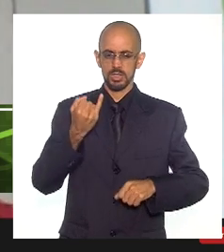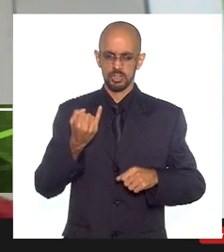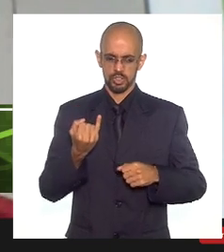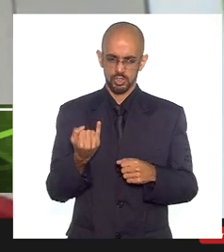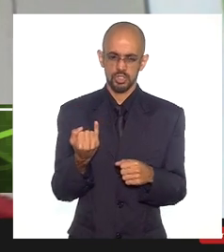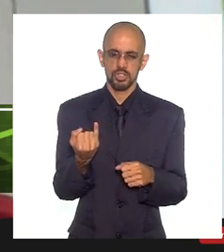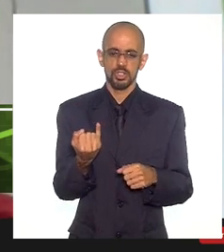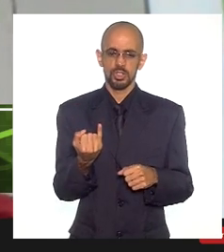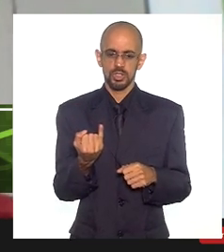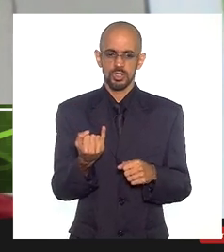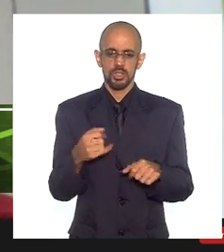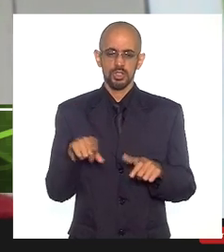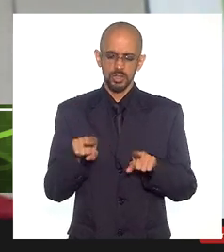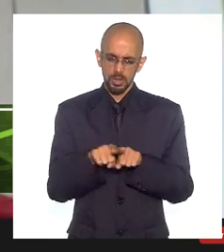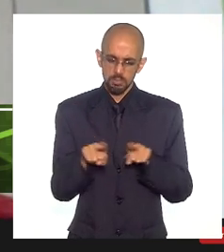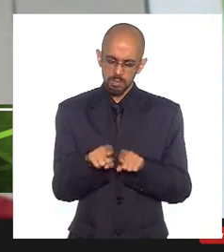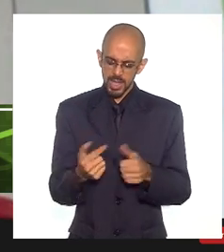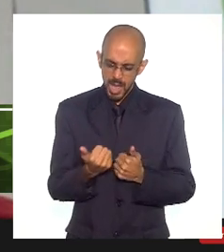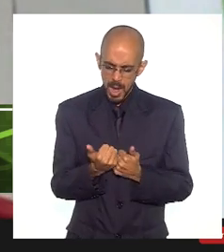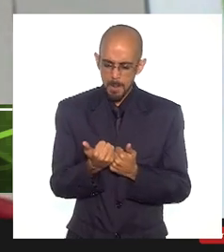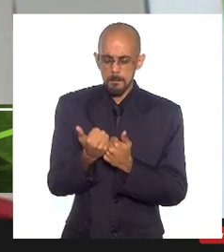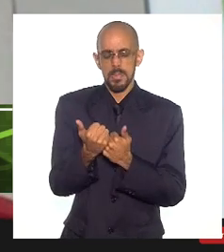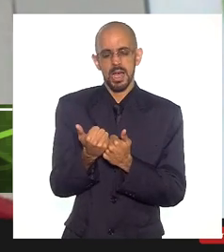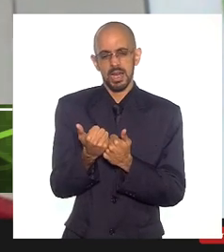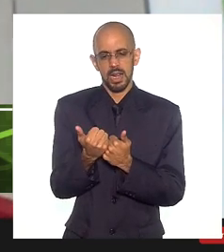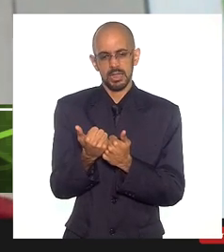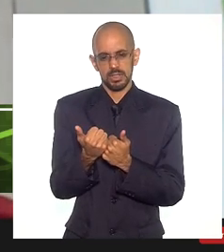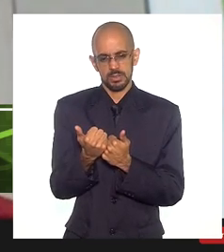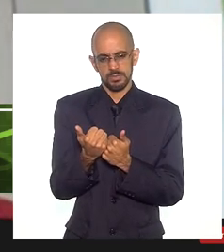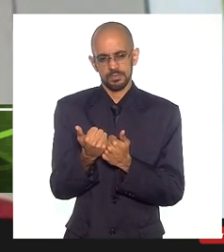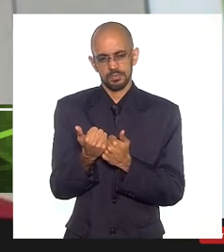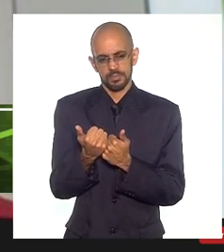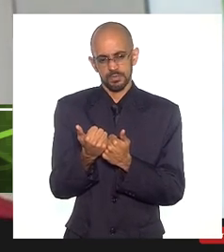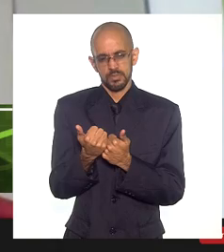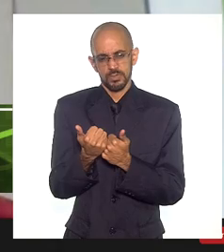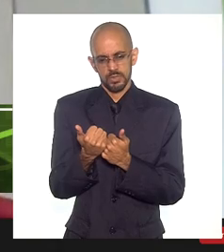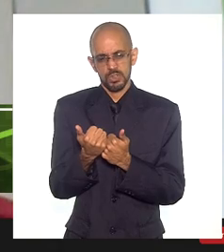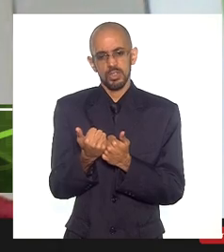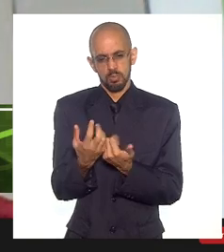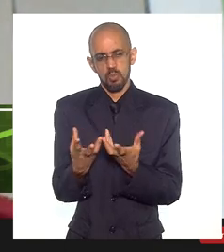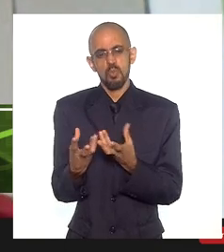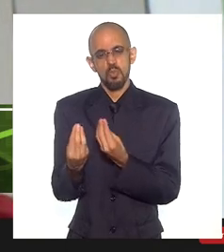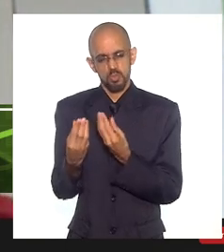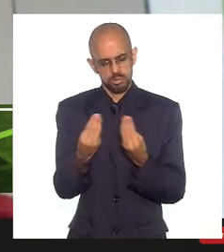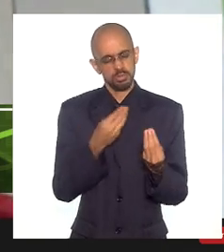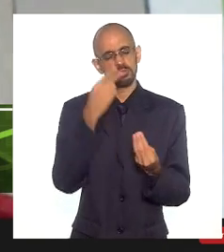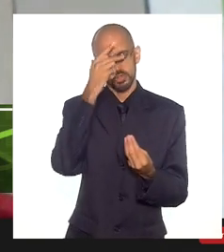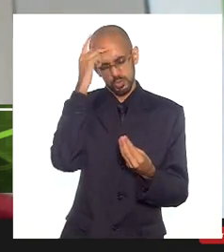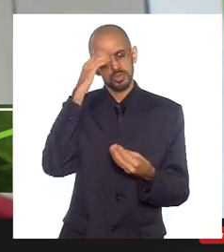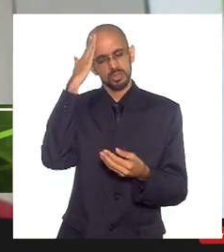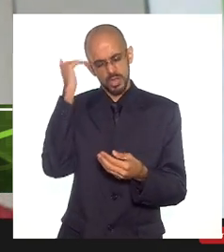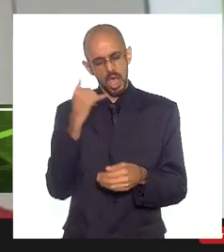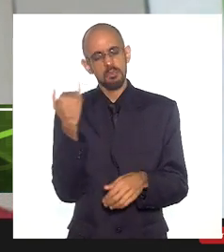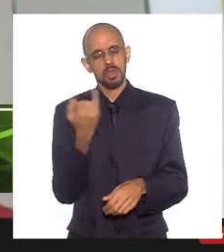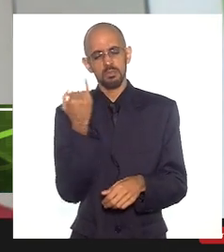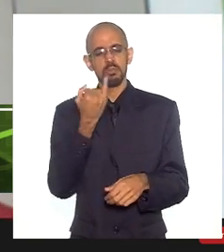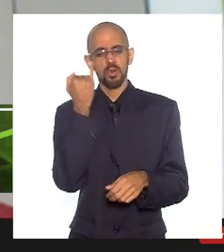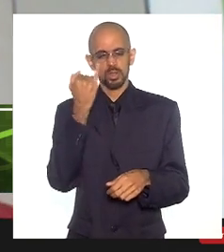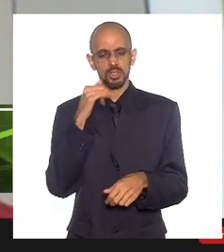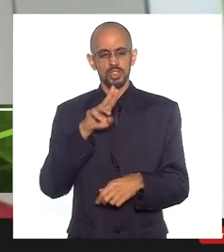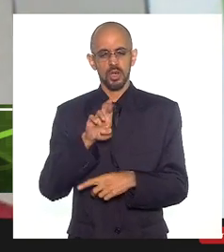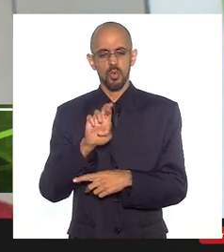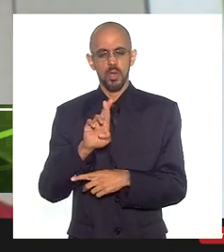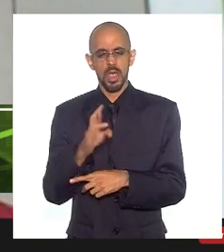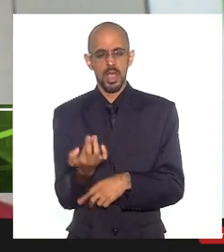e está muito amparada socialmente, porque muita gente sabe a importância que a UERJ tem. Então, em primeiro lugar, é